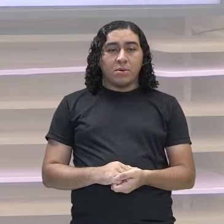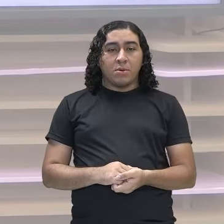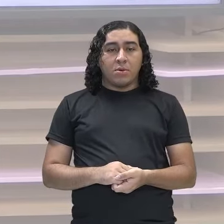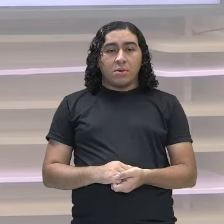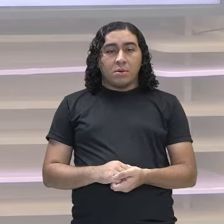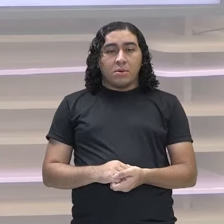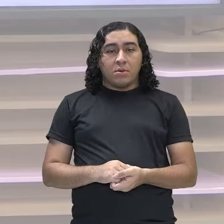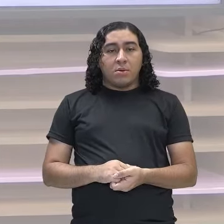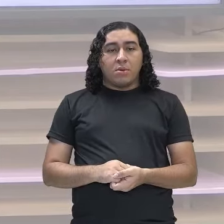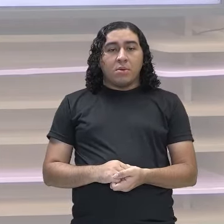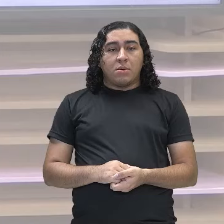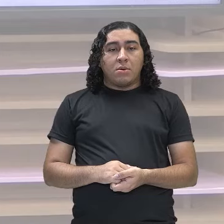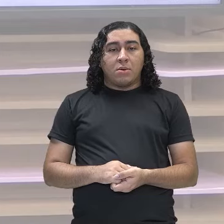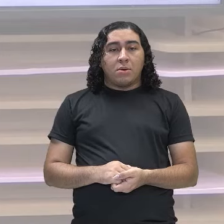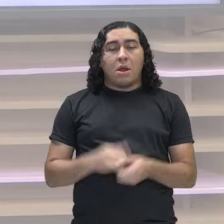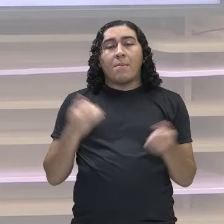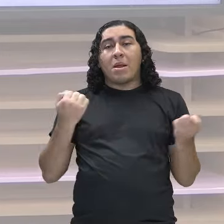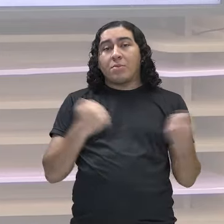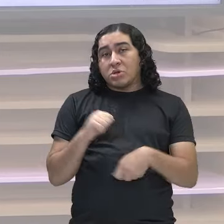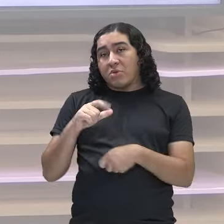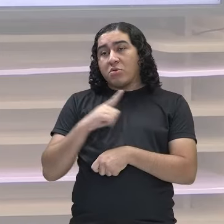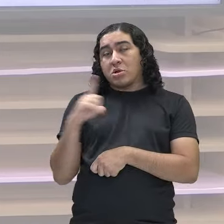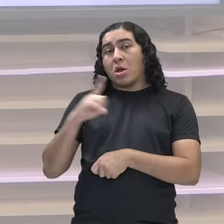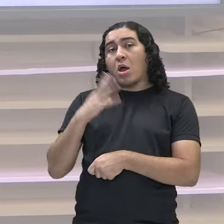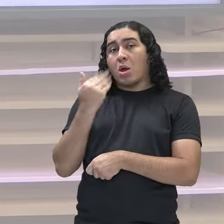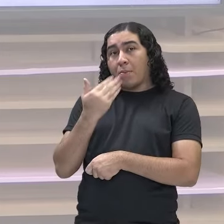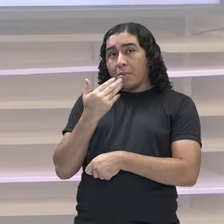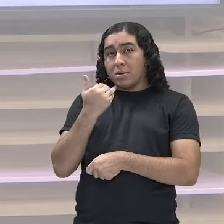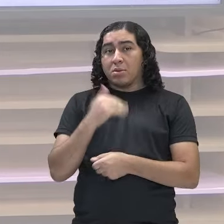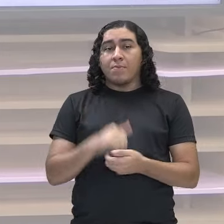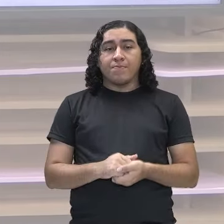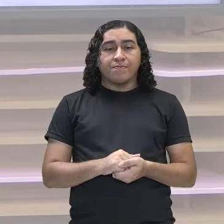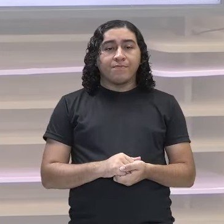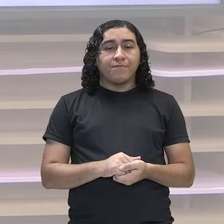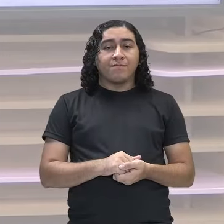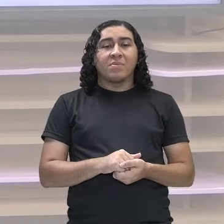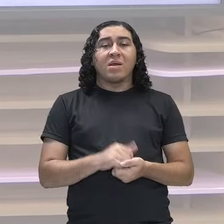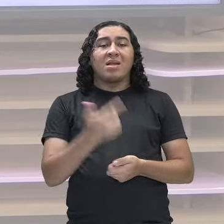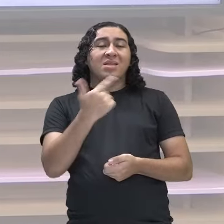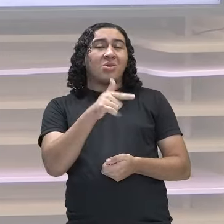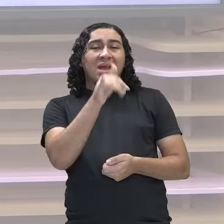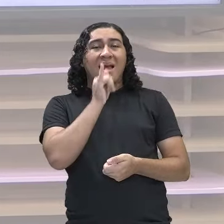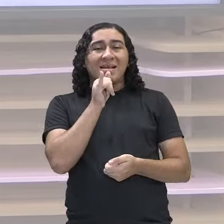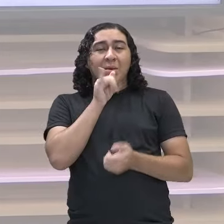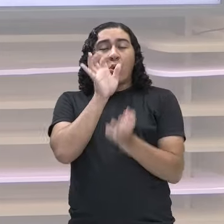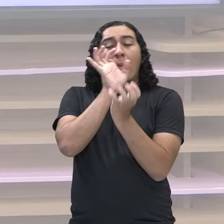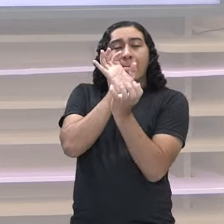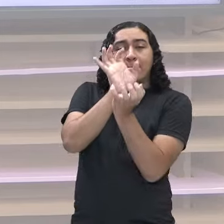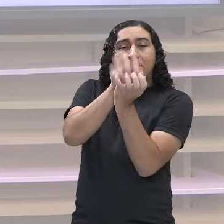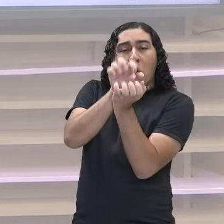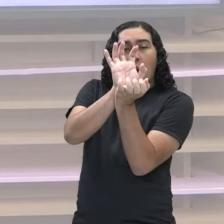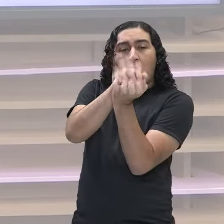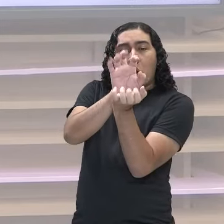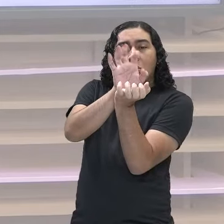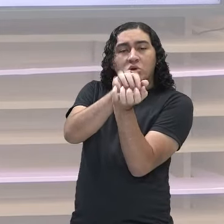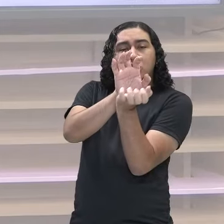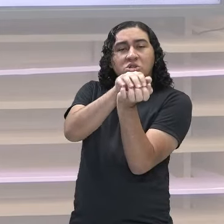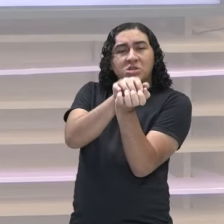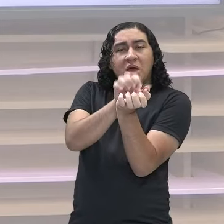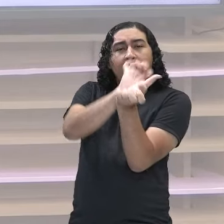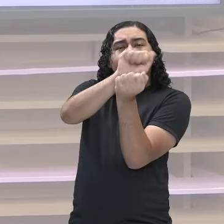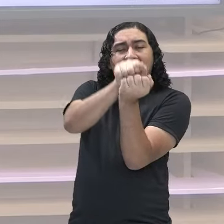seu processo de nutrição, de alimento, ele não tem mandíbula para morder, né? A mandíbula é essa estrutura onde a gente